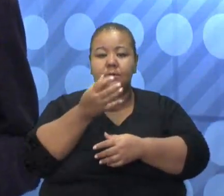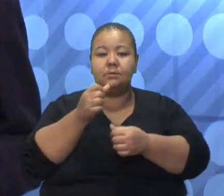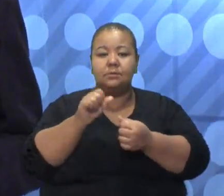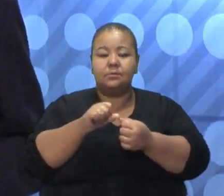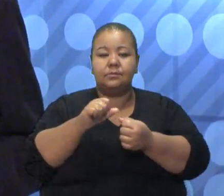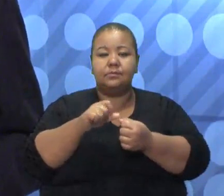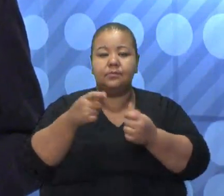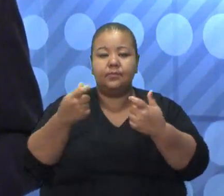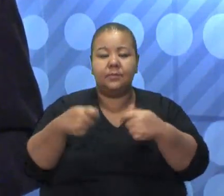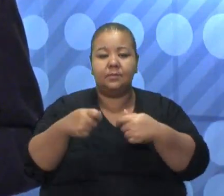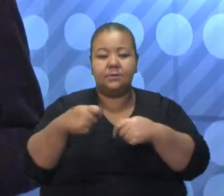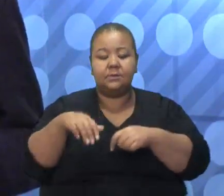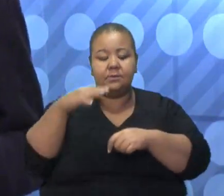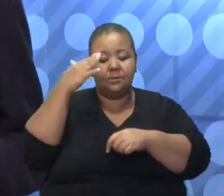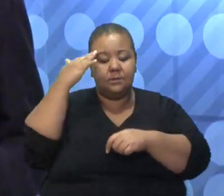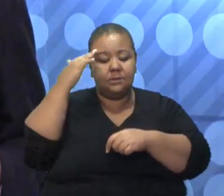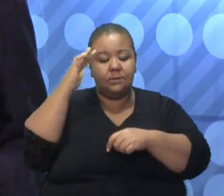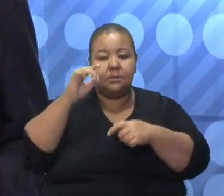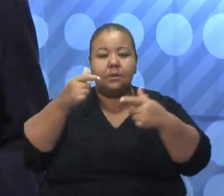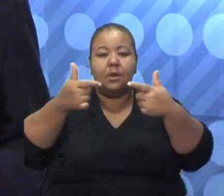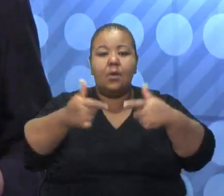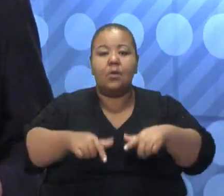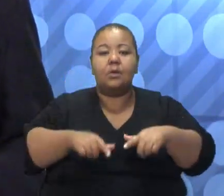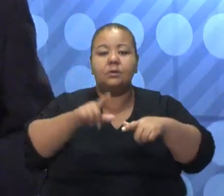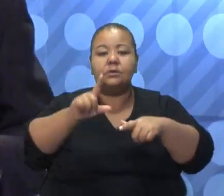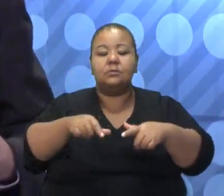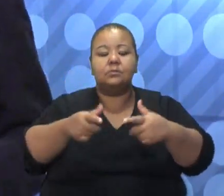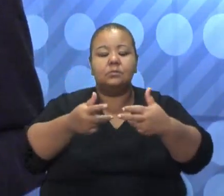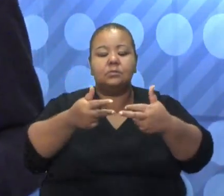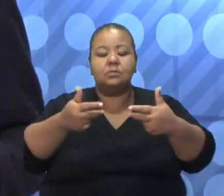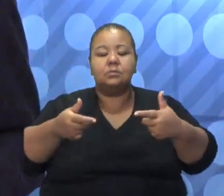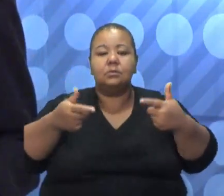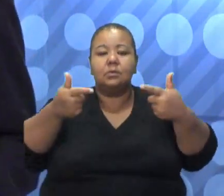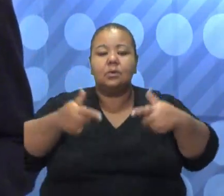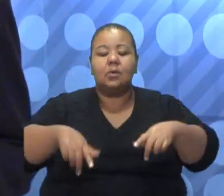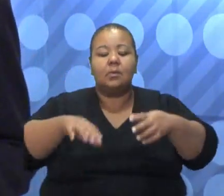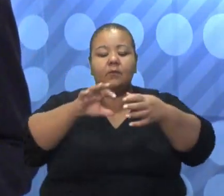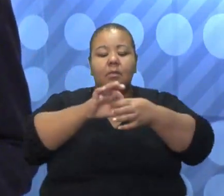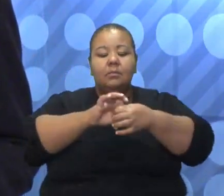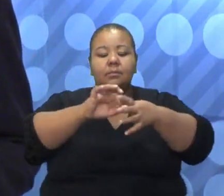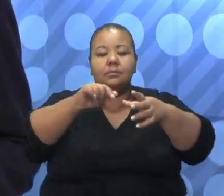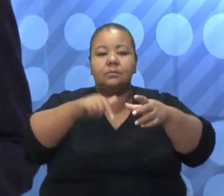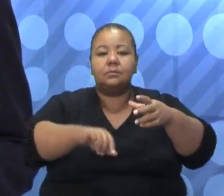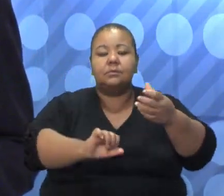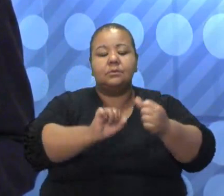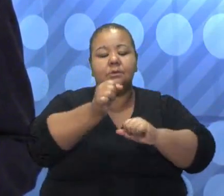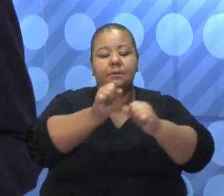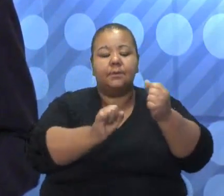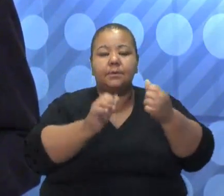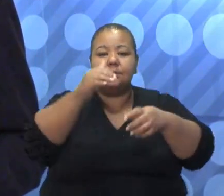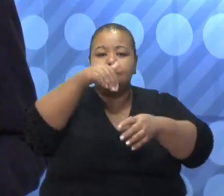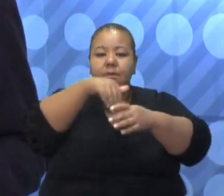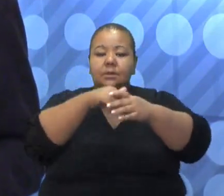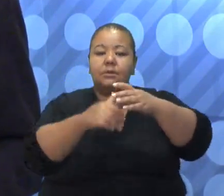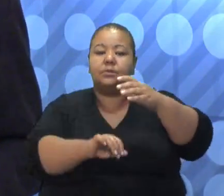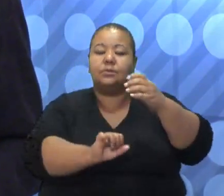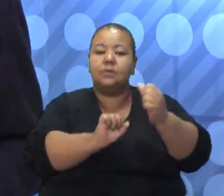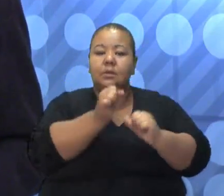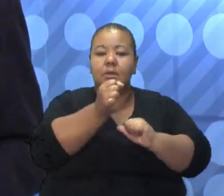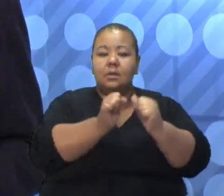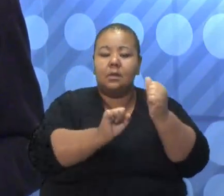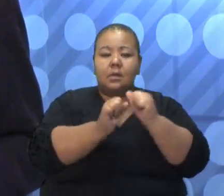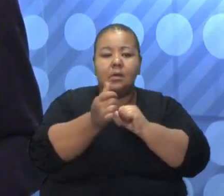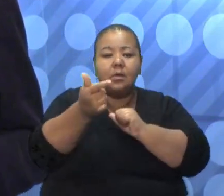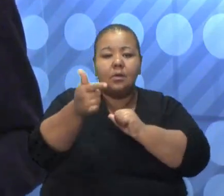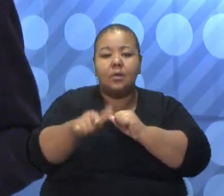entender onde estão as coisas, como é que eu vou disponibilizar o meu equipamento dentro do layout da minha indústria, para que eu